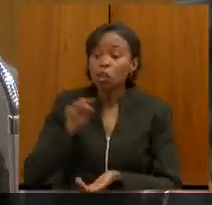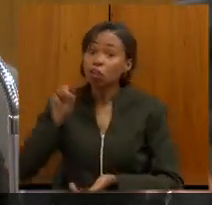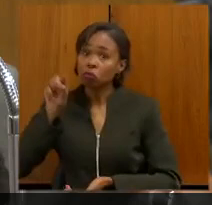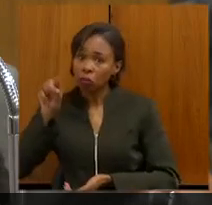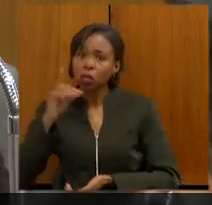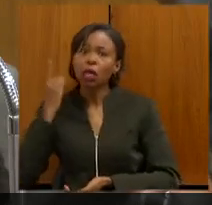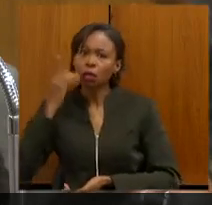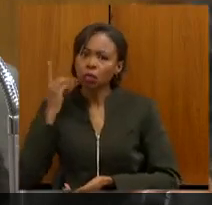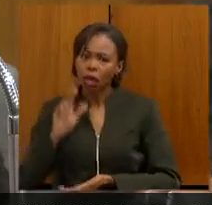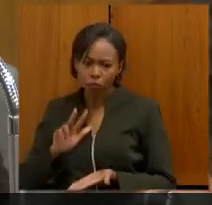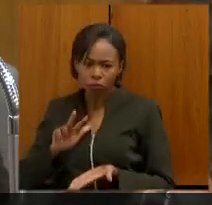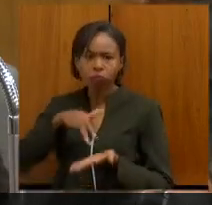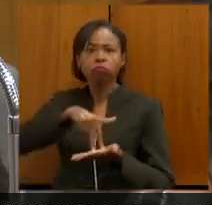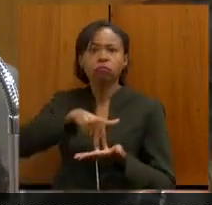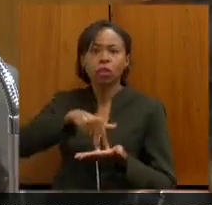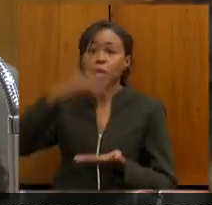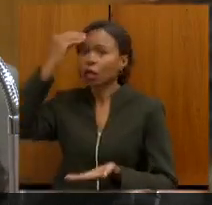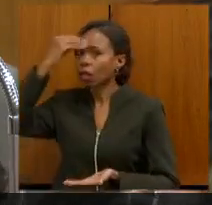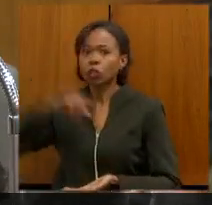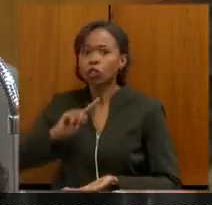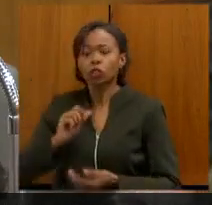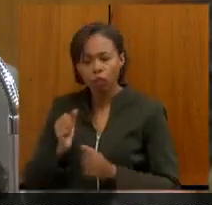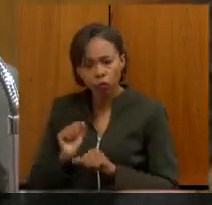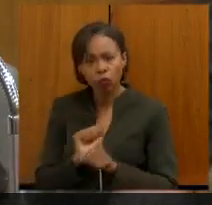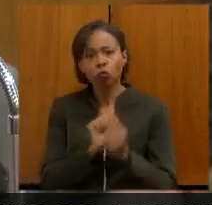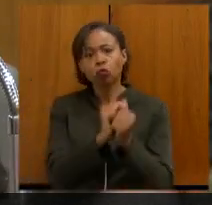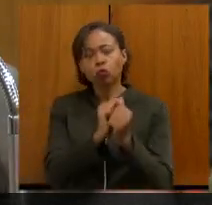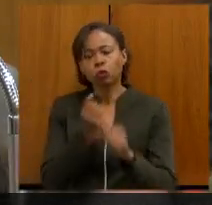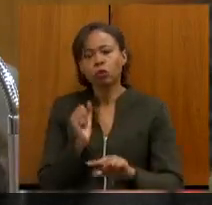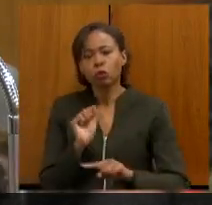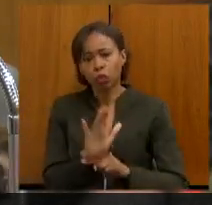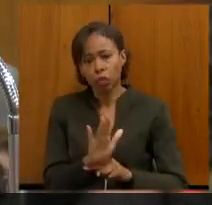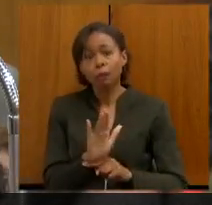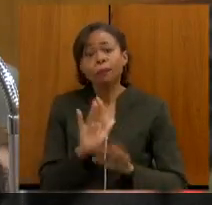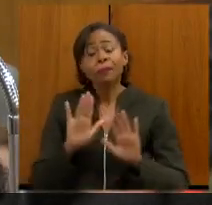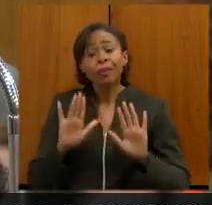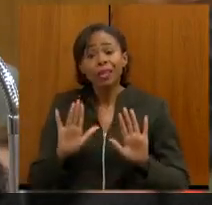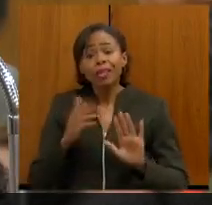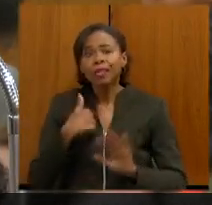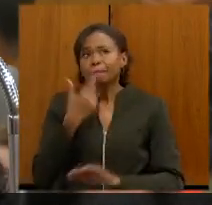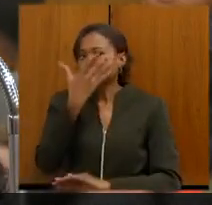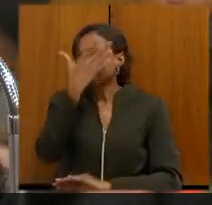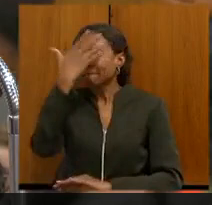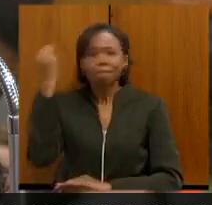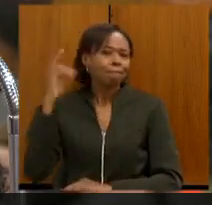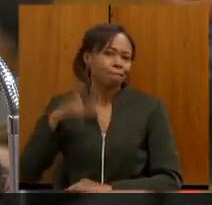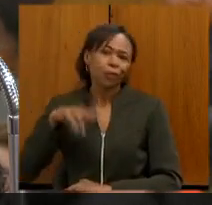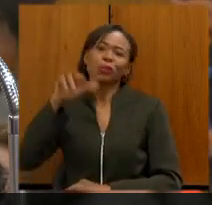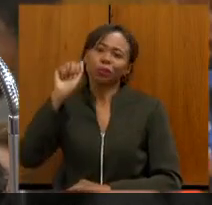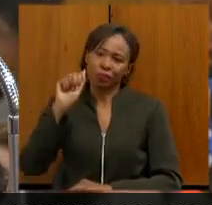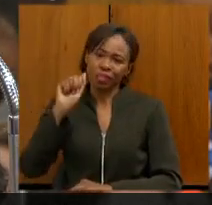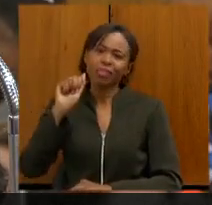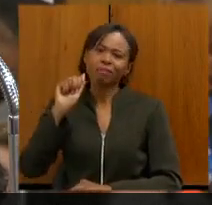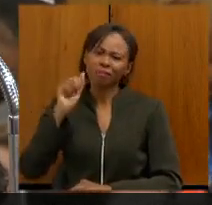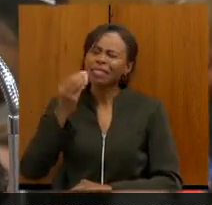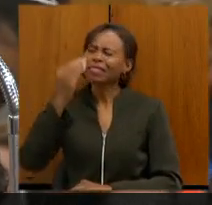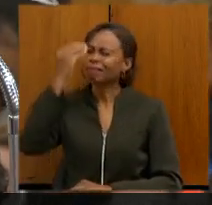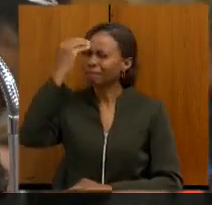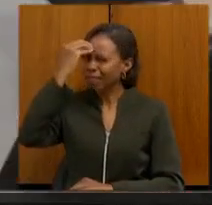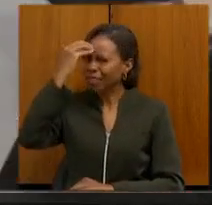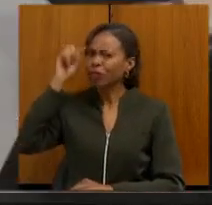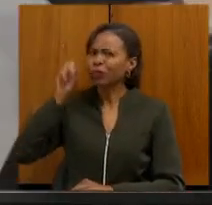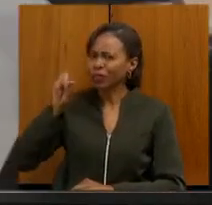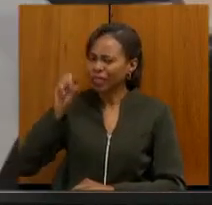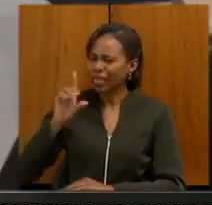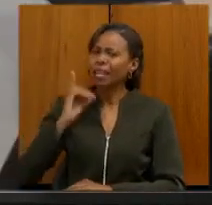não desistiu da gente não desistiu então isso eu jamais esquecerei jamais esquecerei